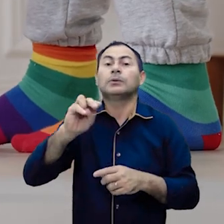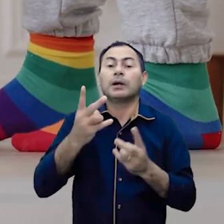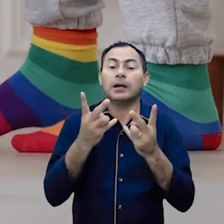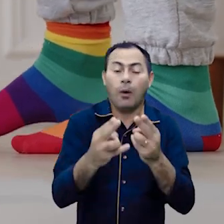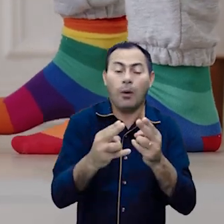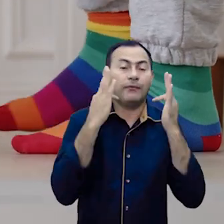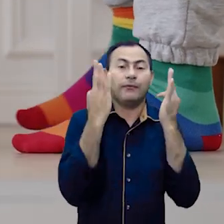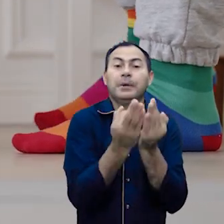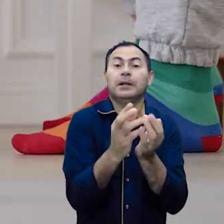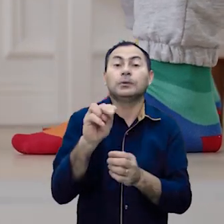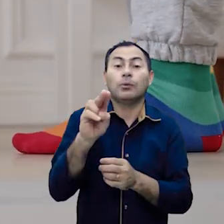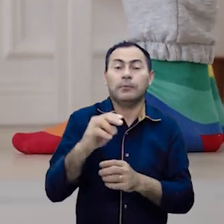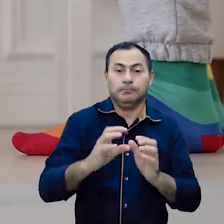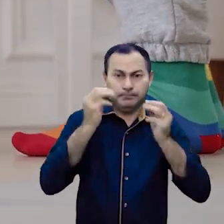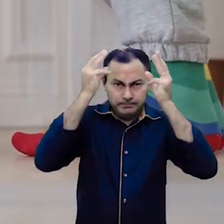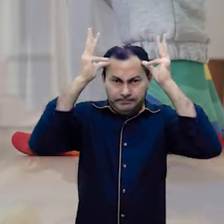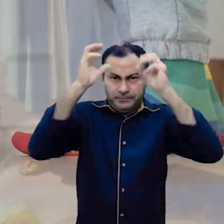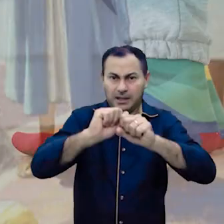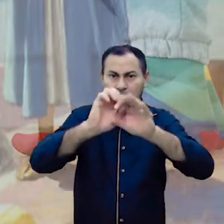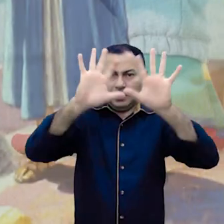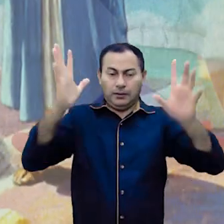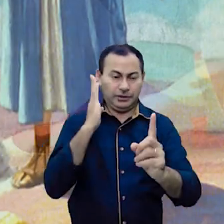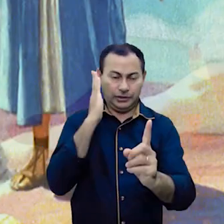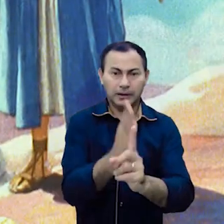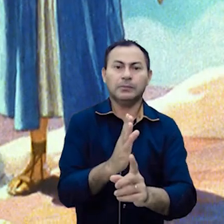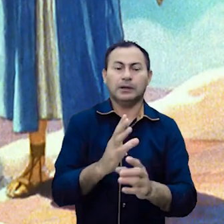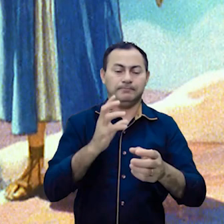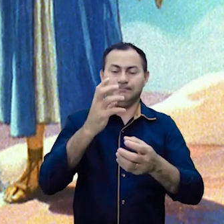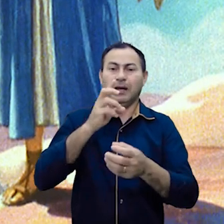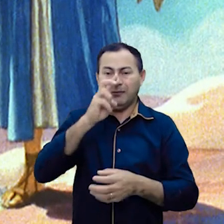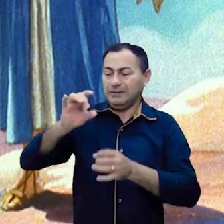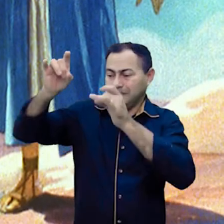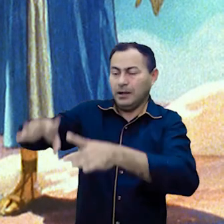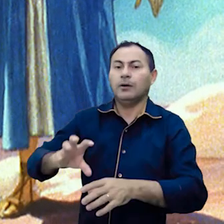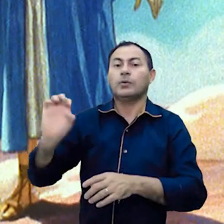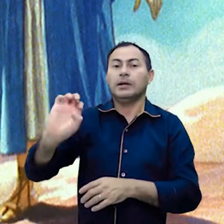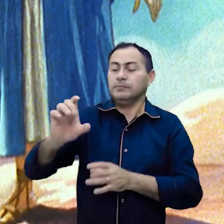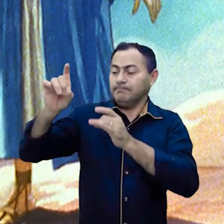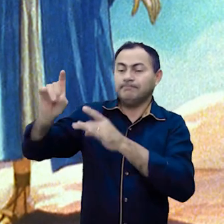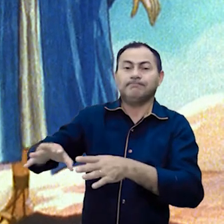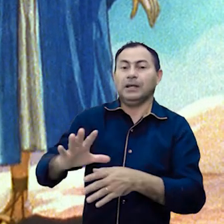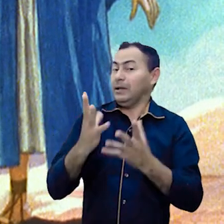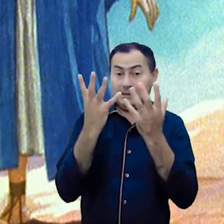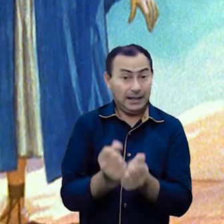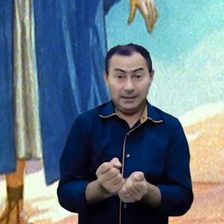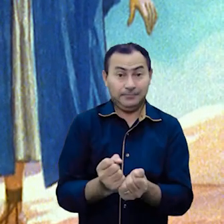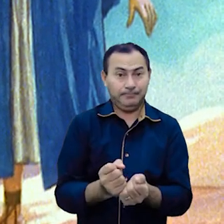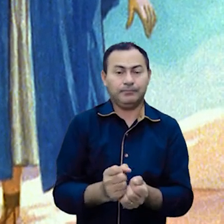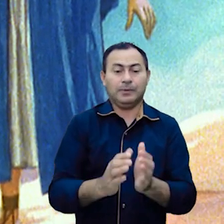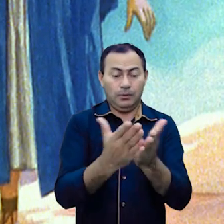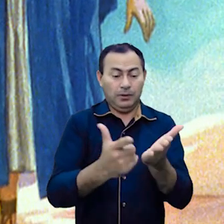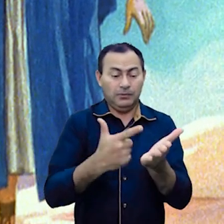jamais vão se igualaram uma família Moisés é muito claro direto ele Condena fortemente a homossexualidade